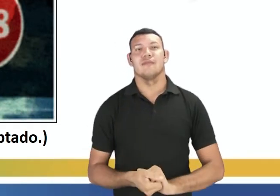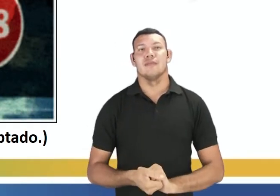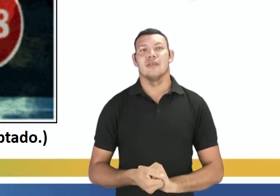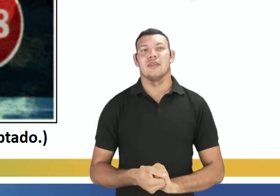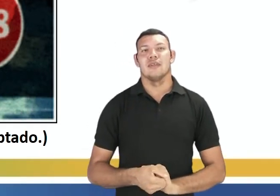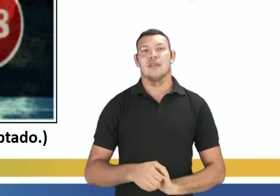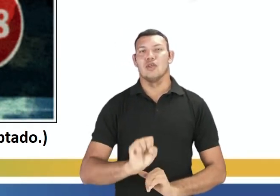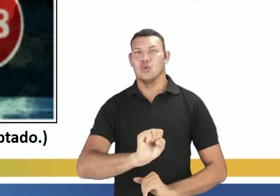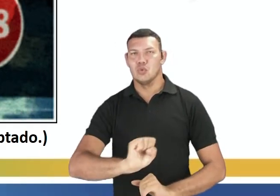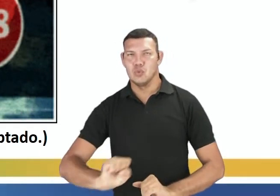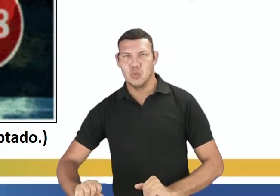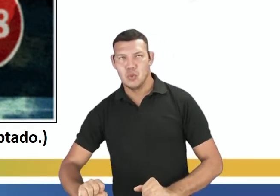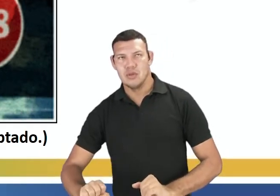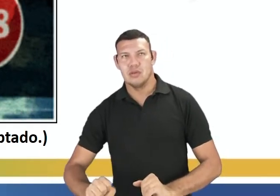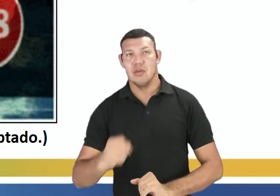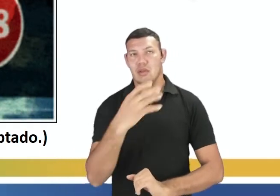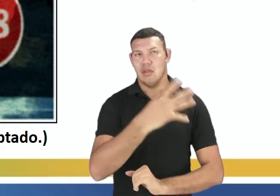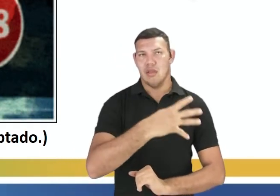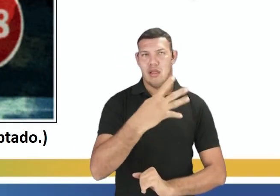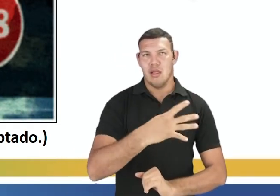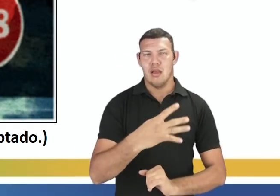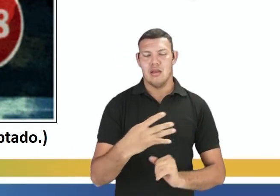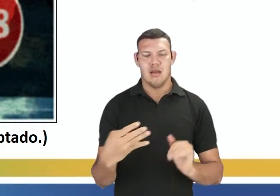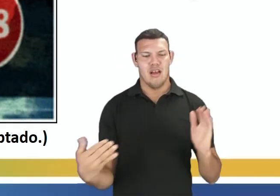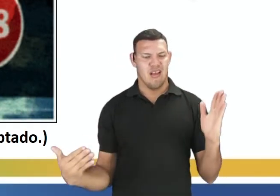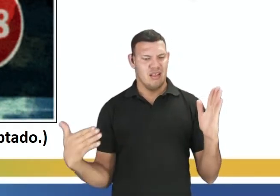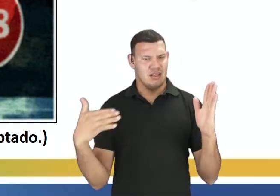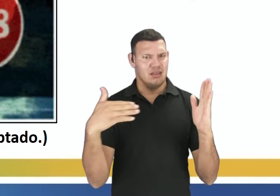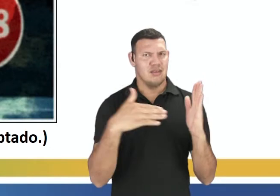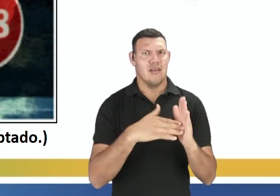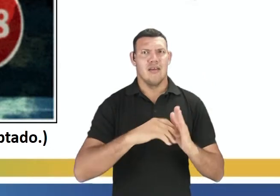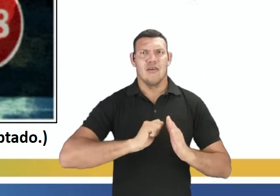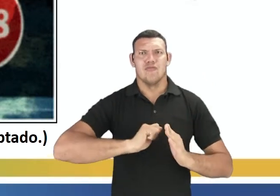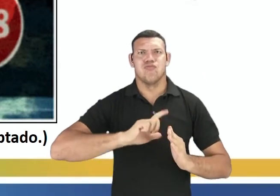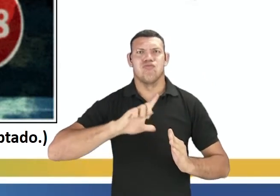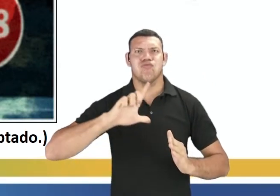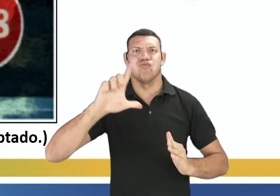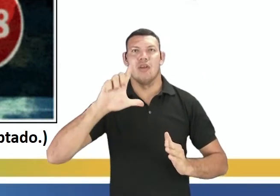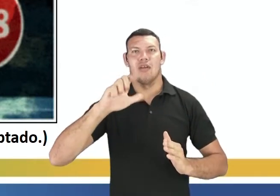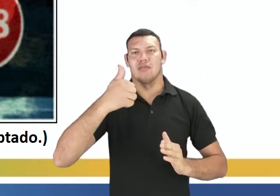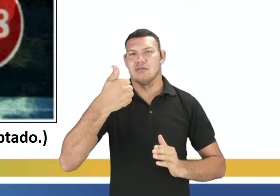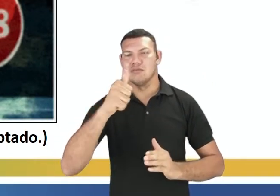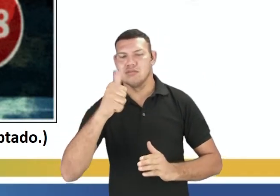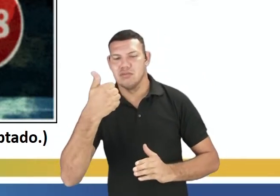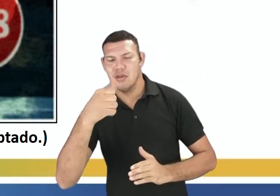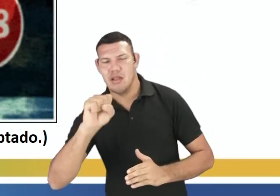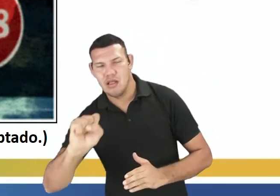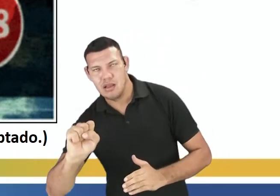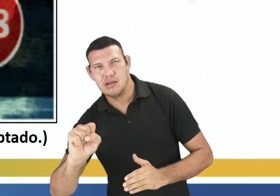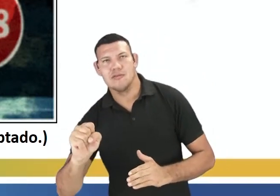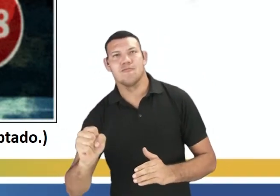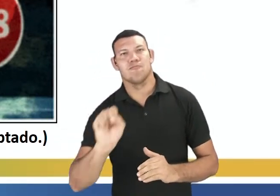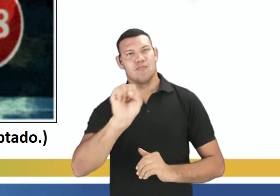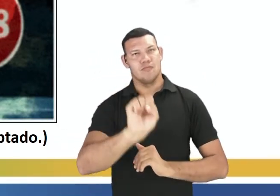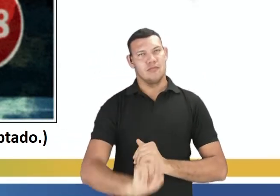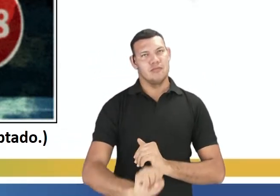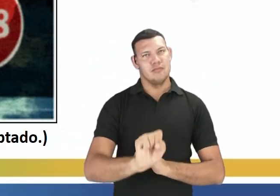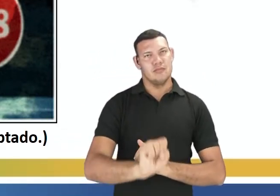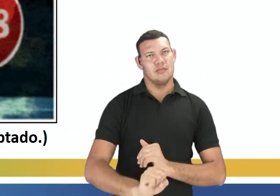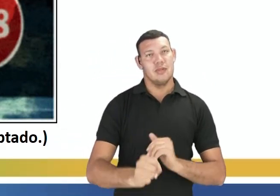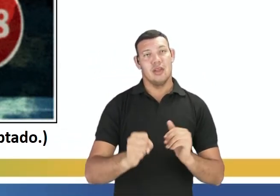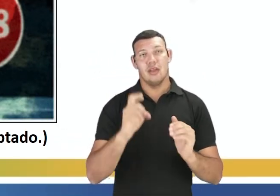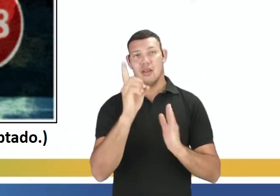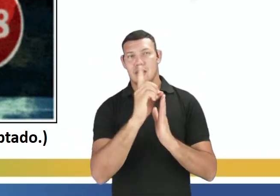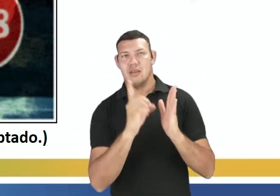nós pulamos de 44 para 118. Veja que foi um aumento bem significativo. Já na região sul do país, né, nós tínhamos na década de